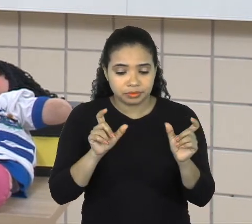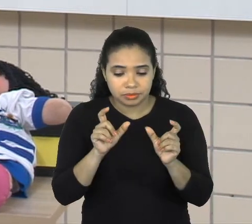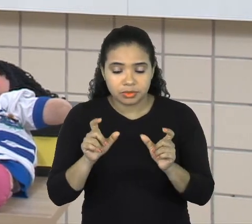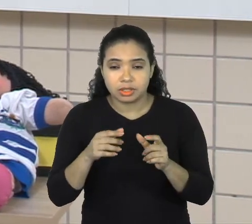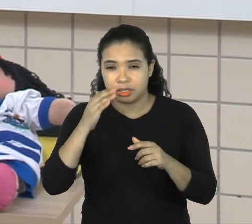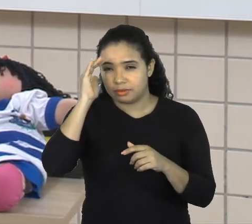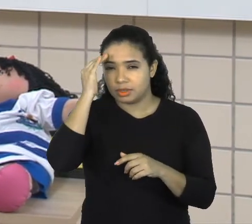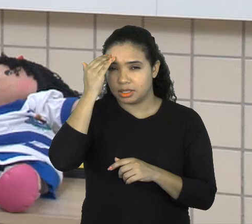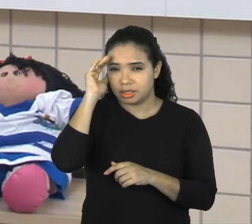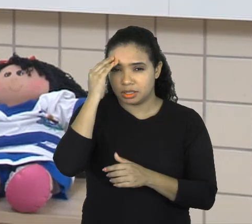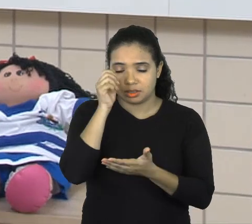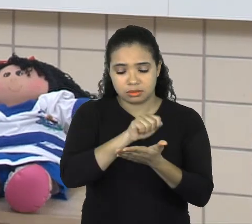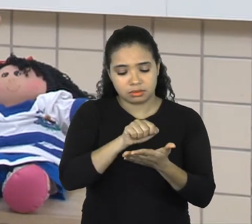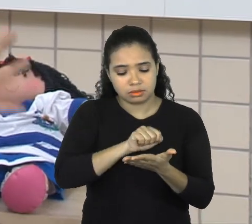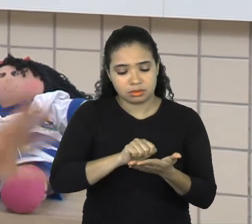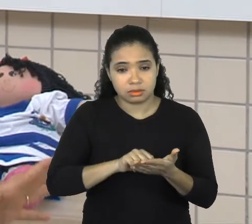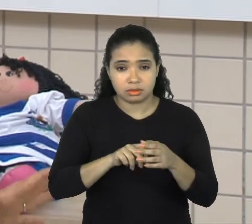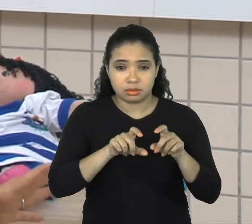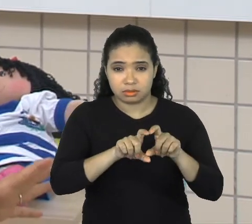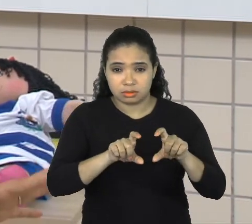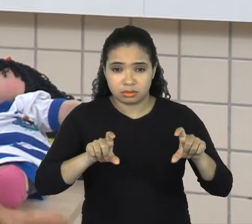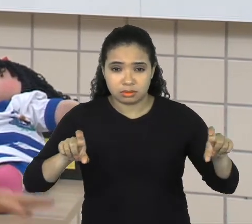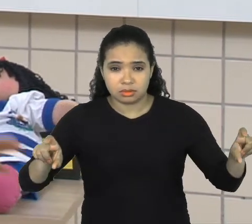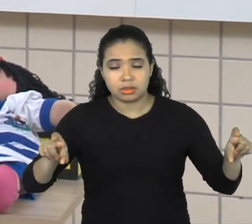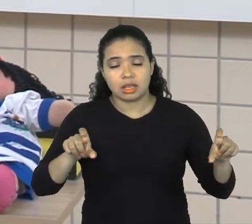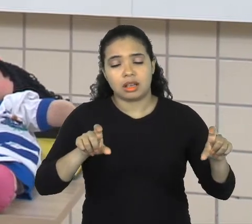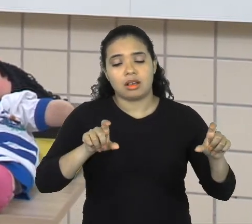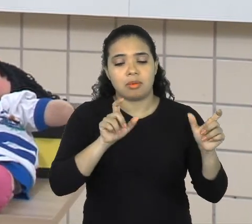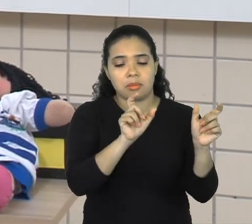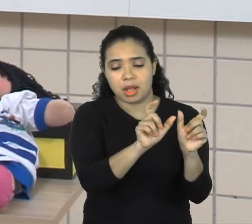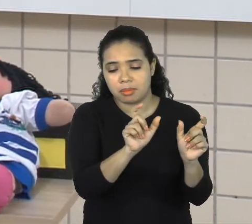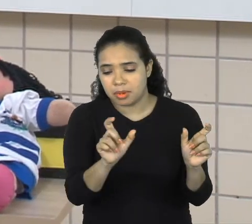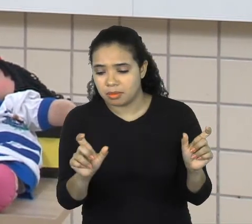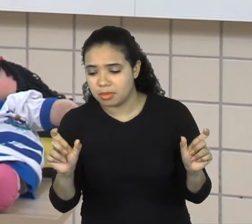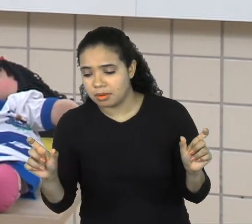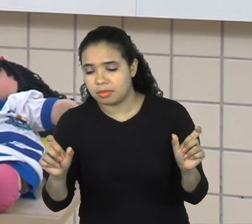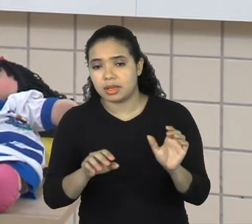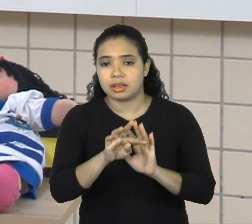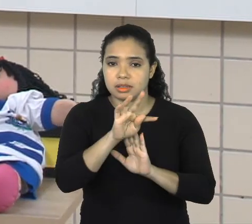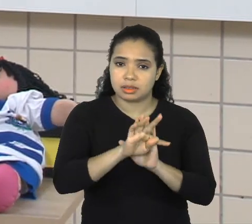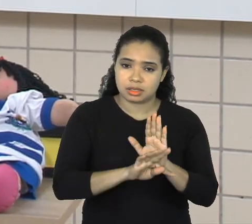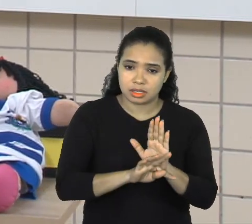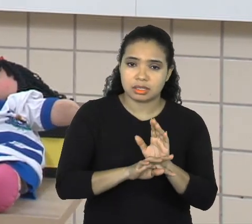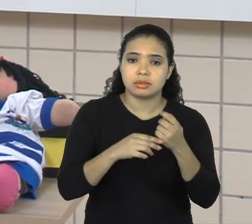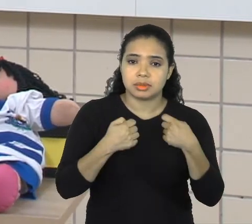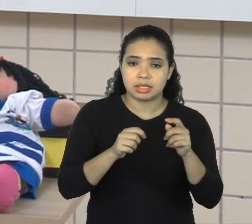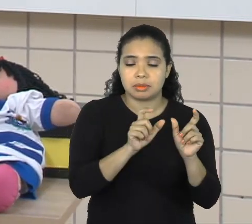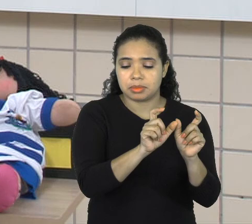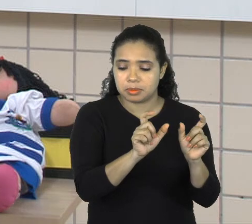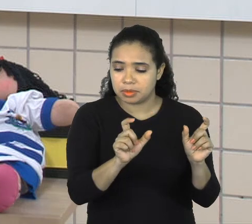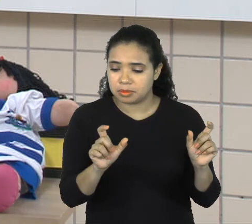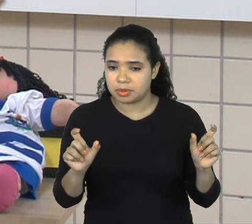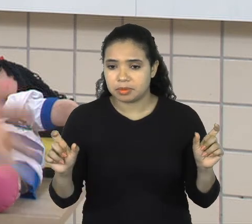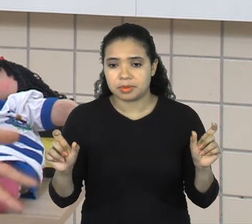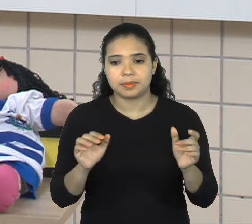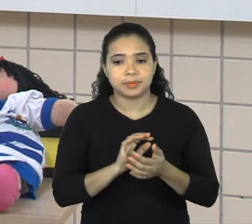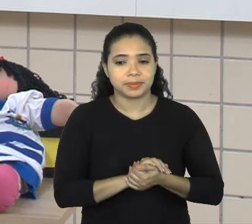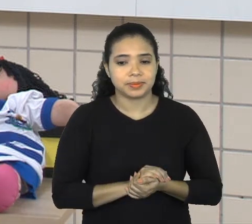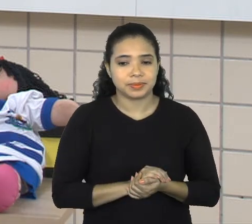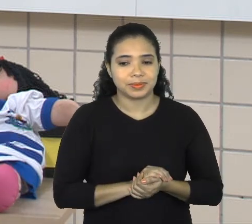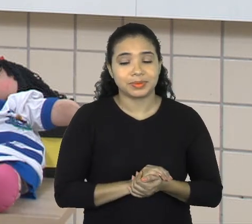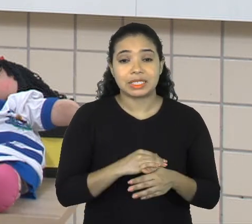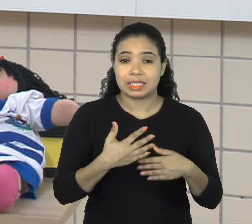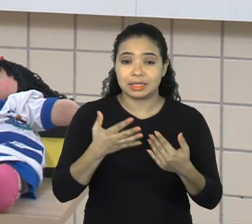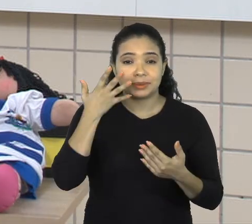vou entender que para escrever a frase eu vou ter várias palavras e para escrever o texto eu vou precisar de várias frases. Então,